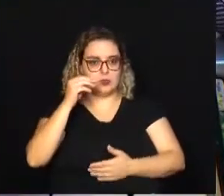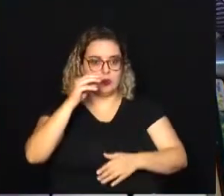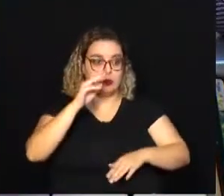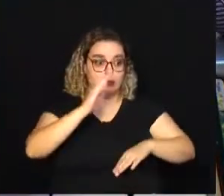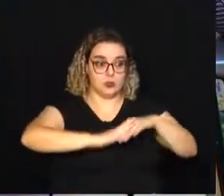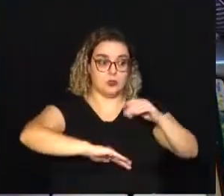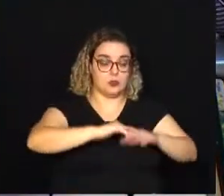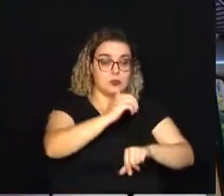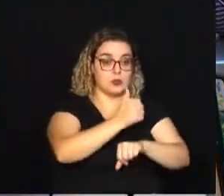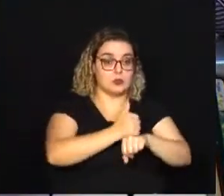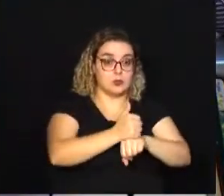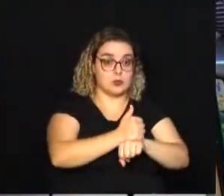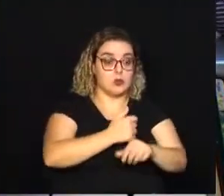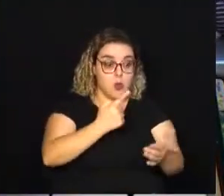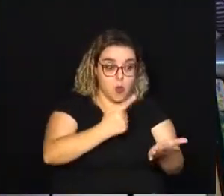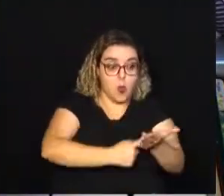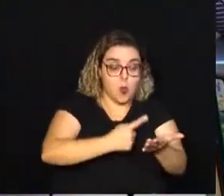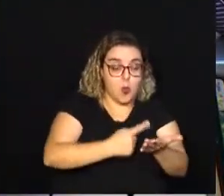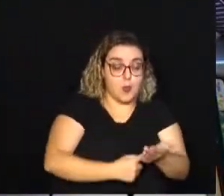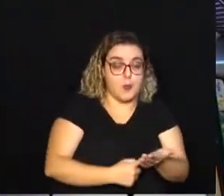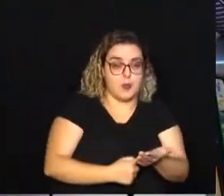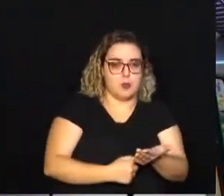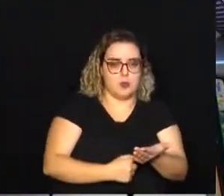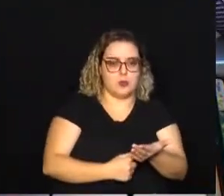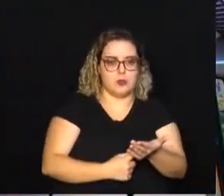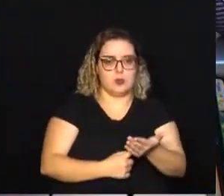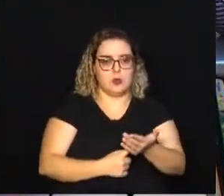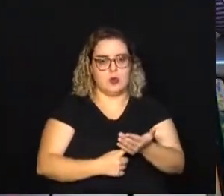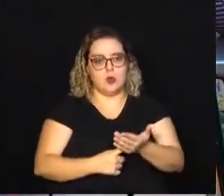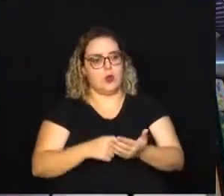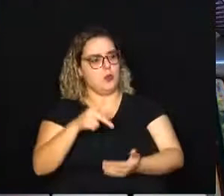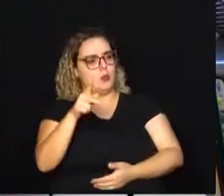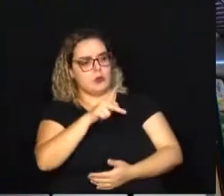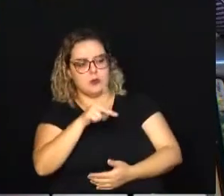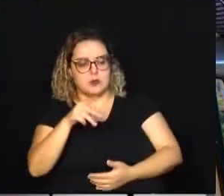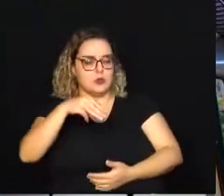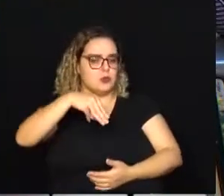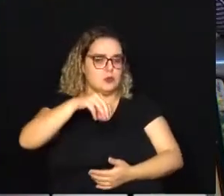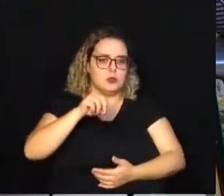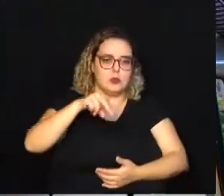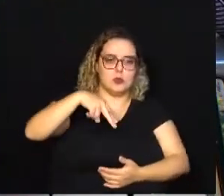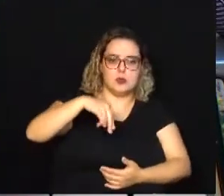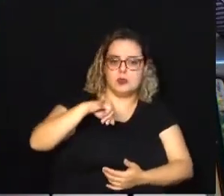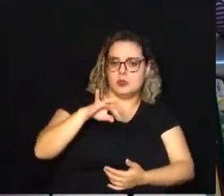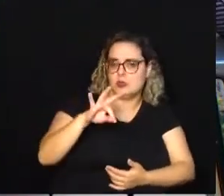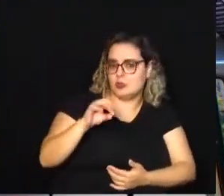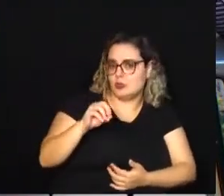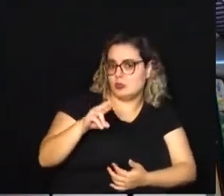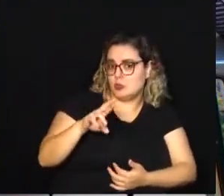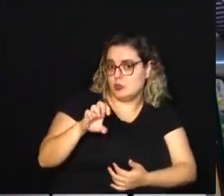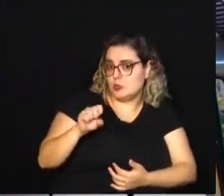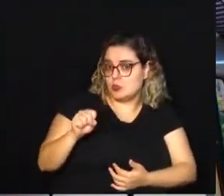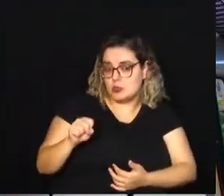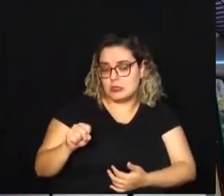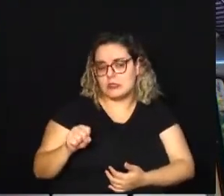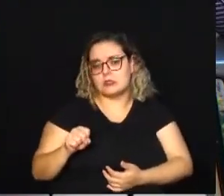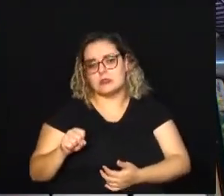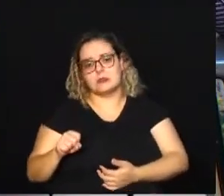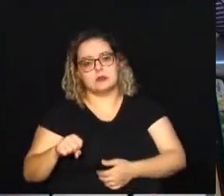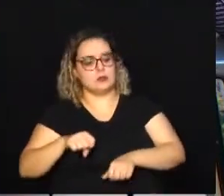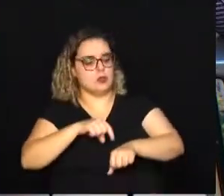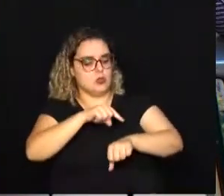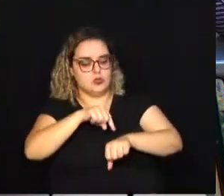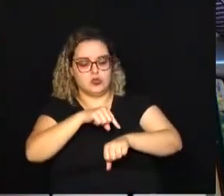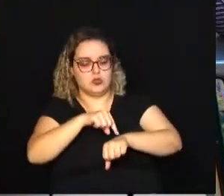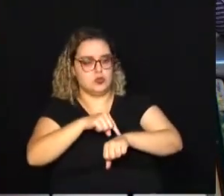e os nossos profissionais da educação, monitores, professores, é isso que o Gustavo falou. Não ficava só as horas...